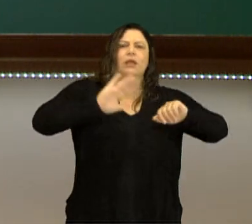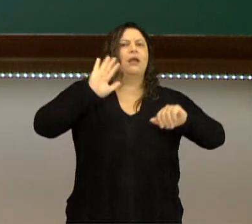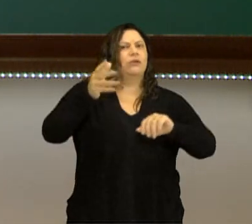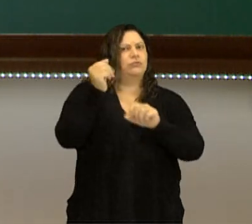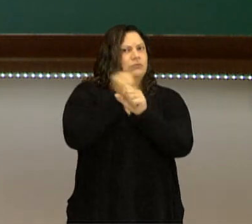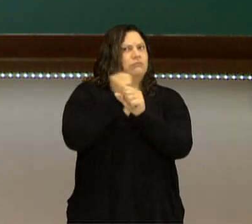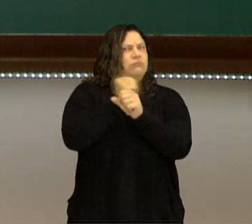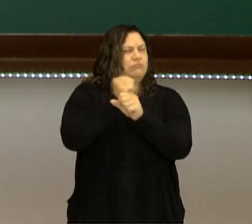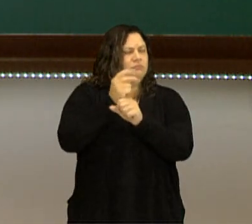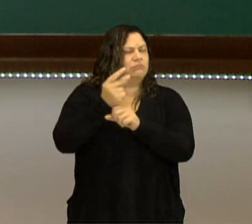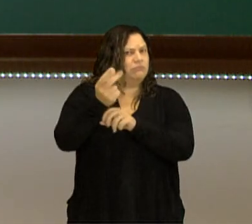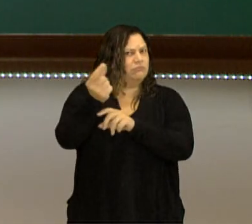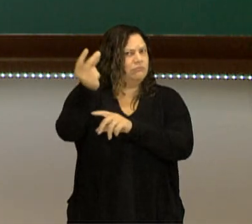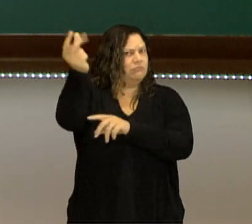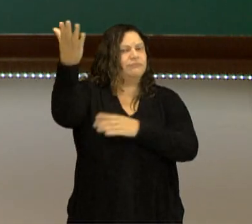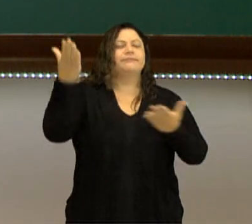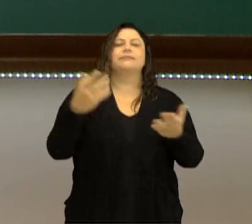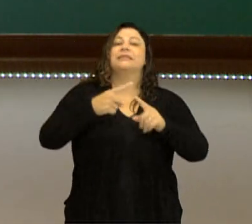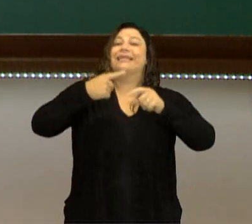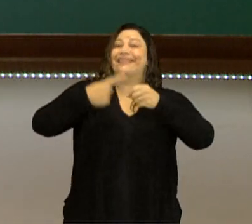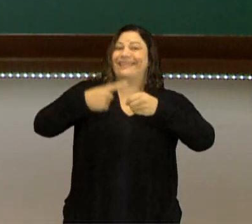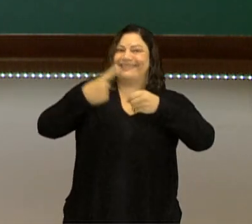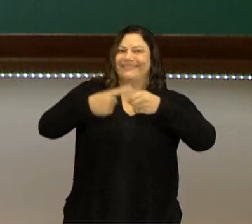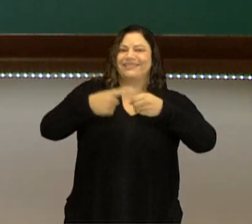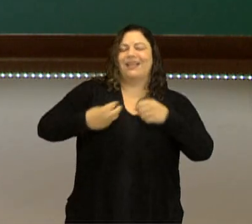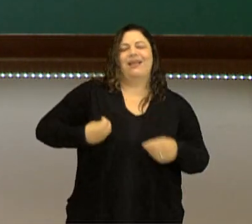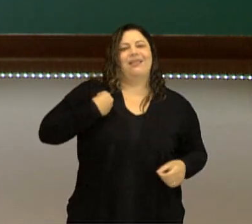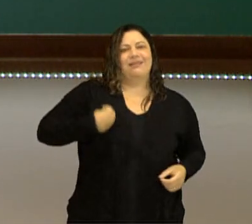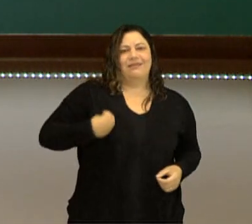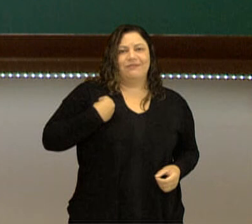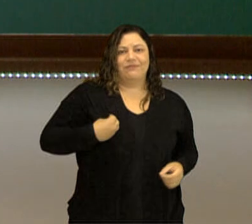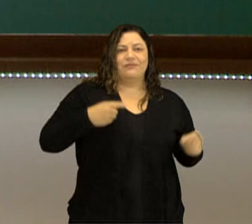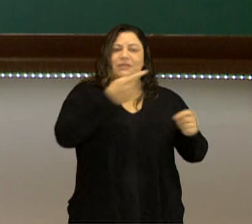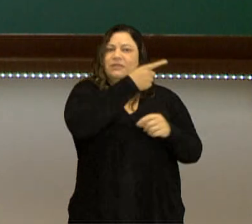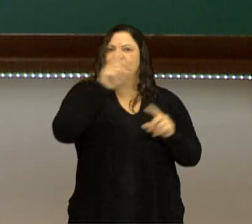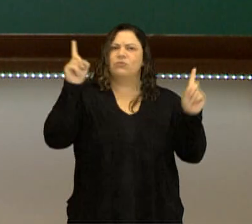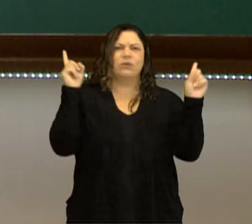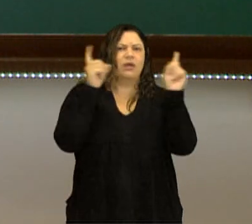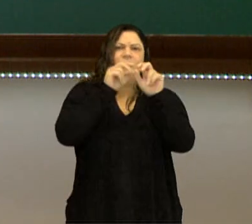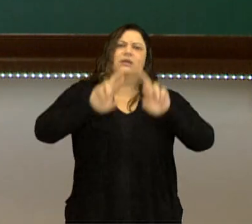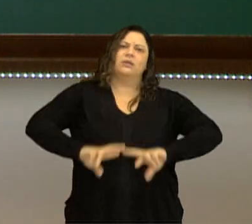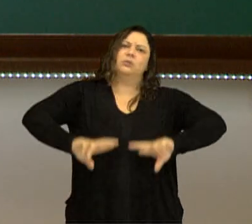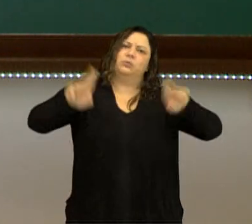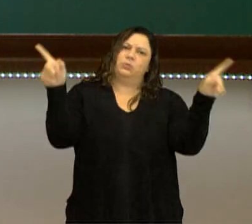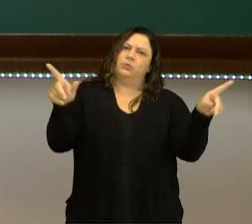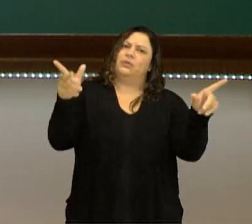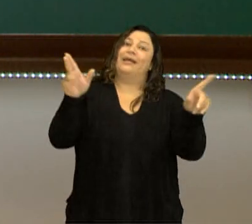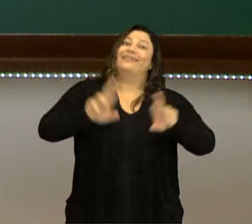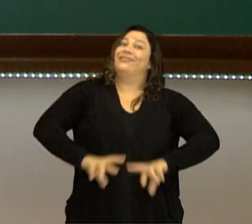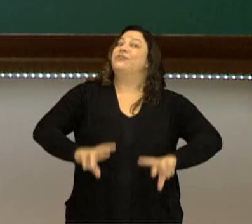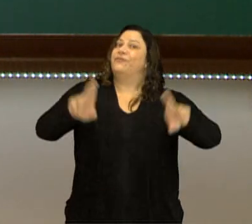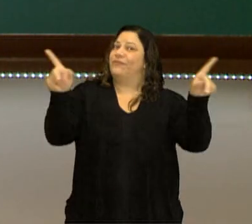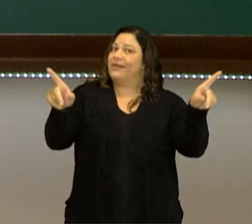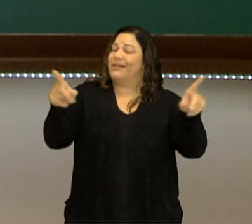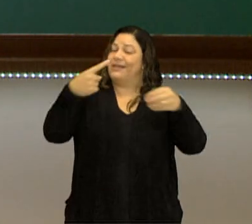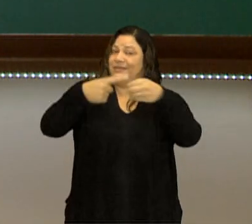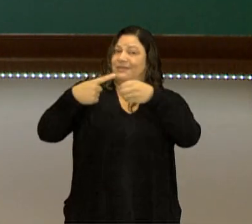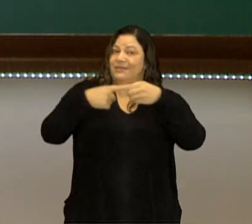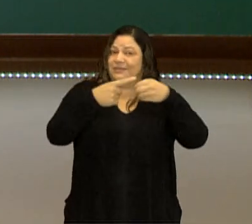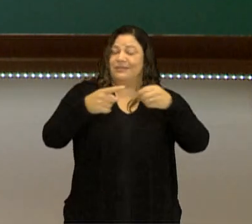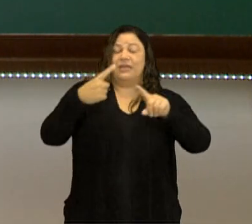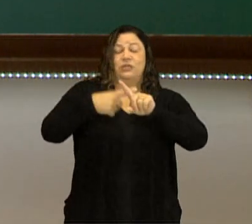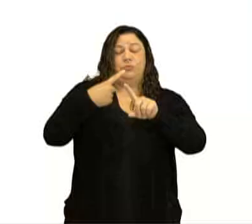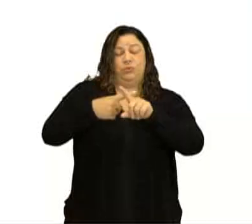anterior. Nas cidades a vida ela não era muito diferente, E o processo de industrialização ele vai